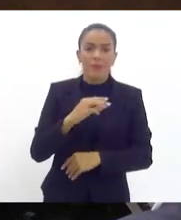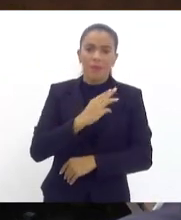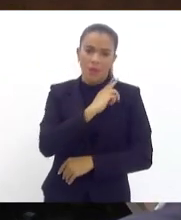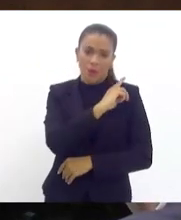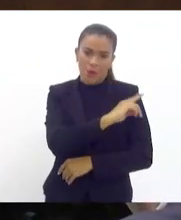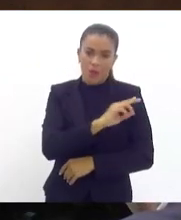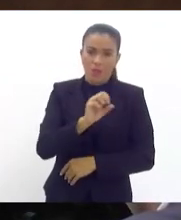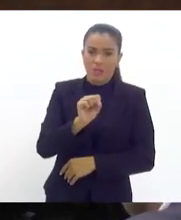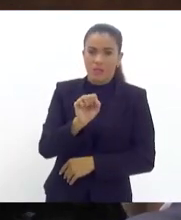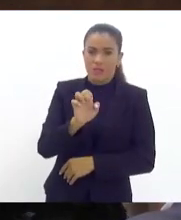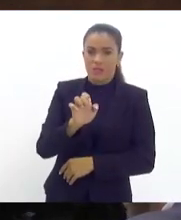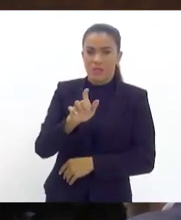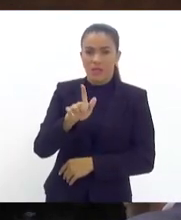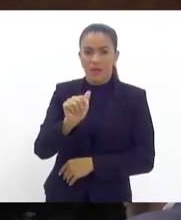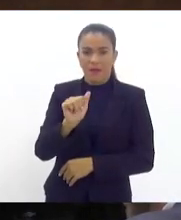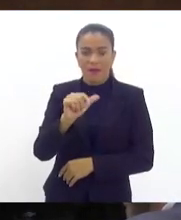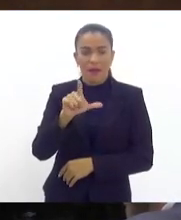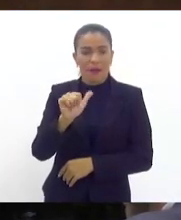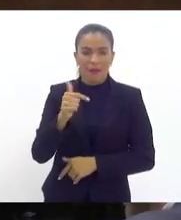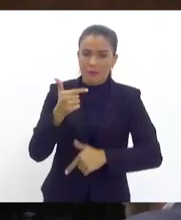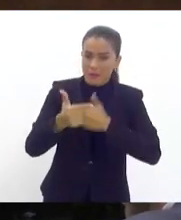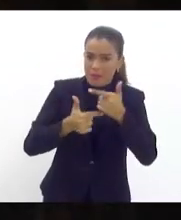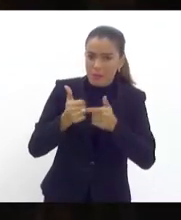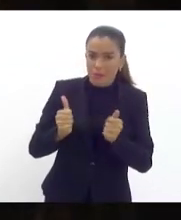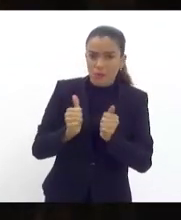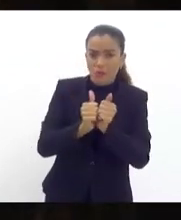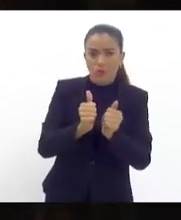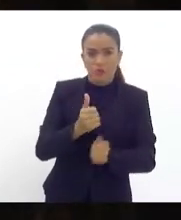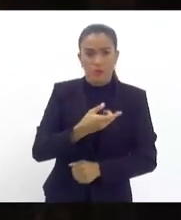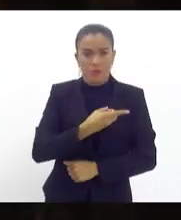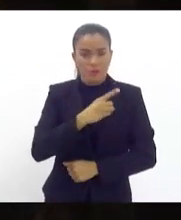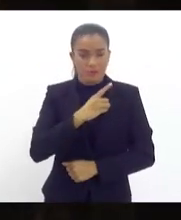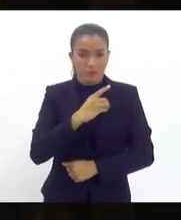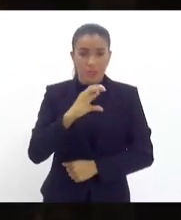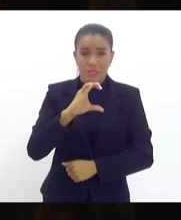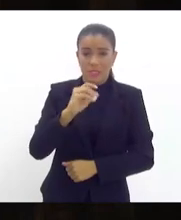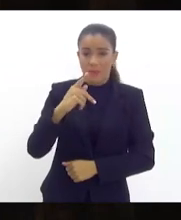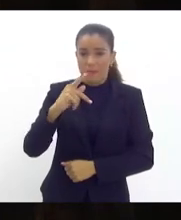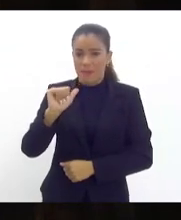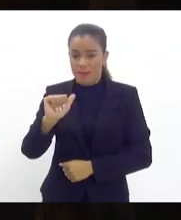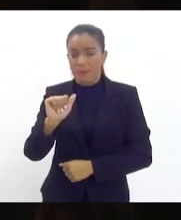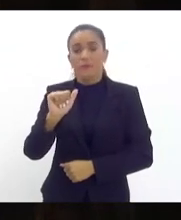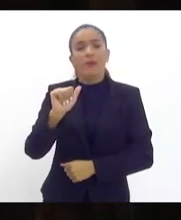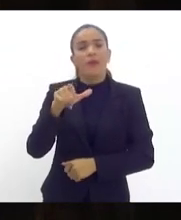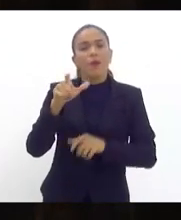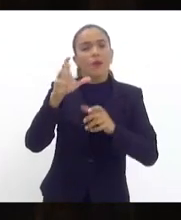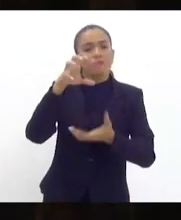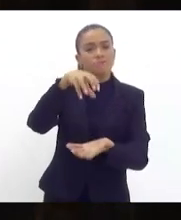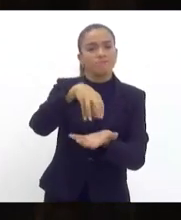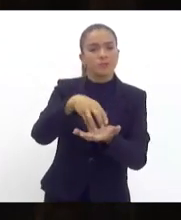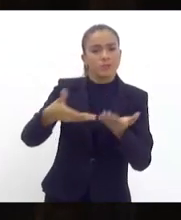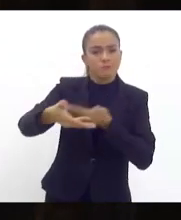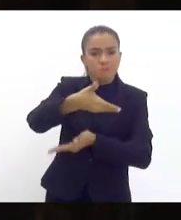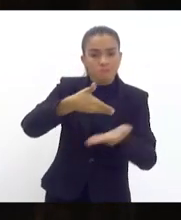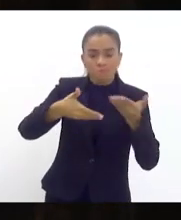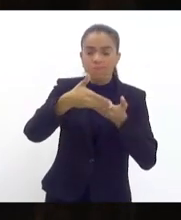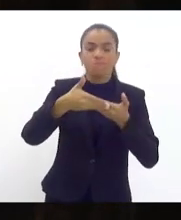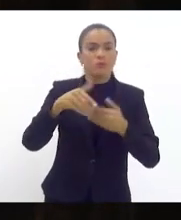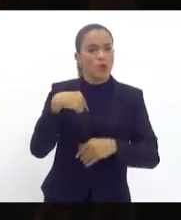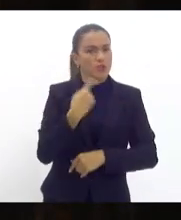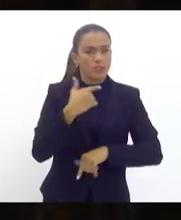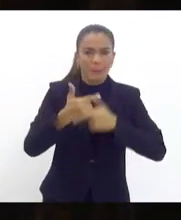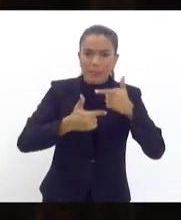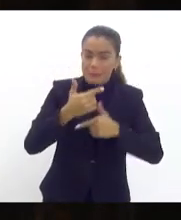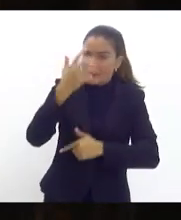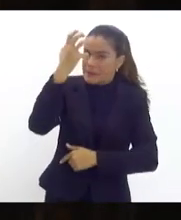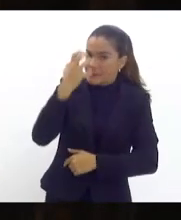se a gala que também que que eu ombréia comigo o CPA que é um trabalho de integração elevado realmente há muito sério e agora